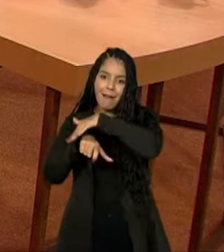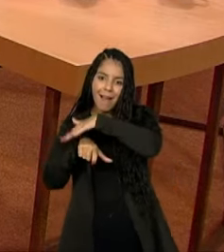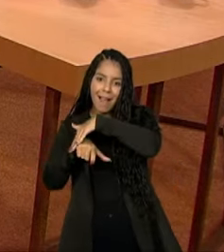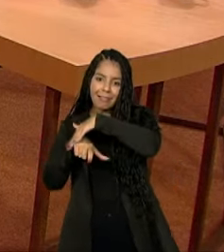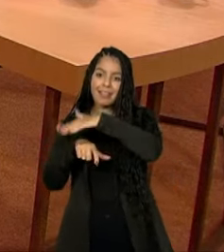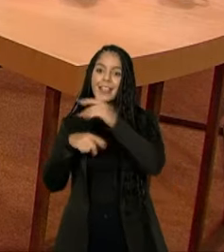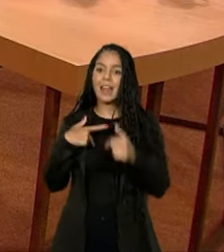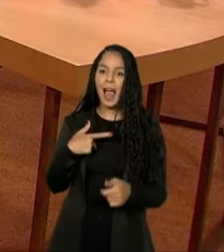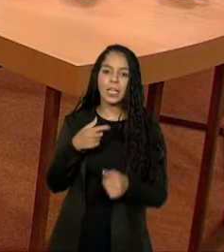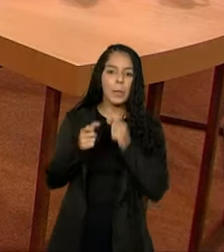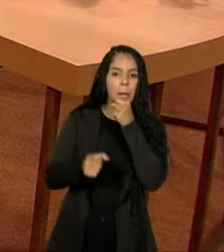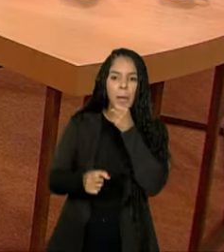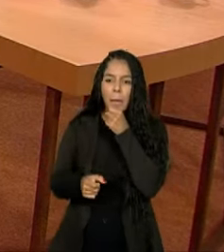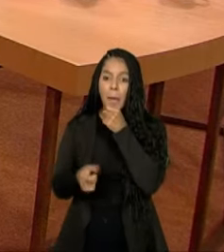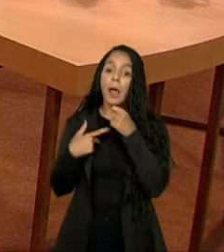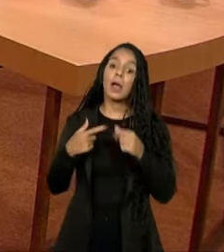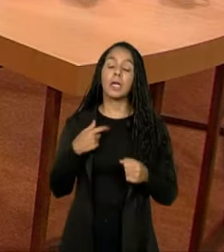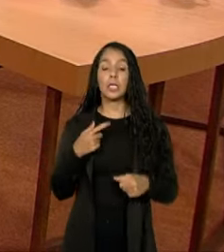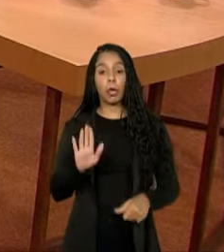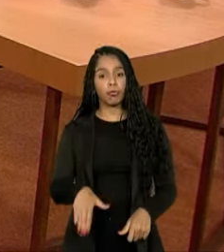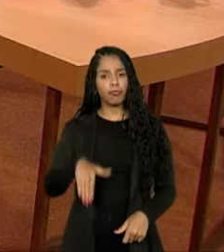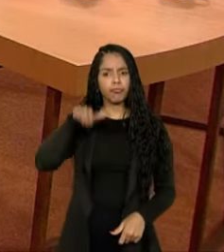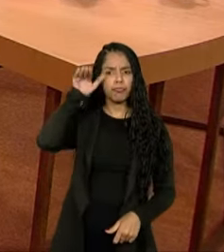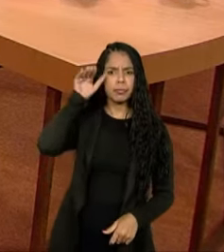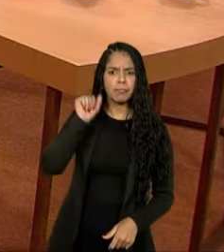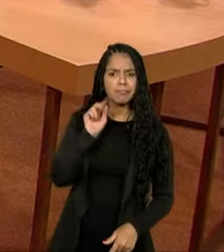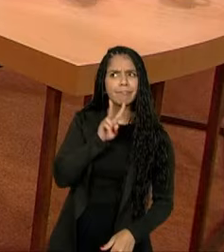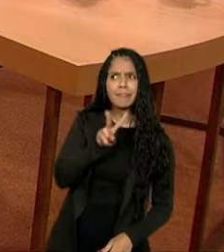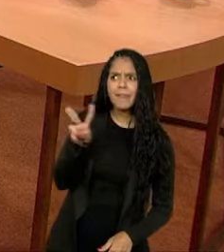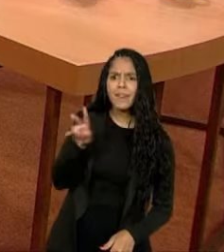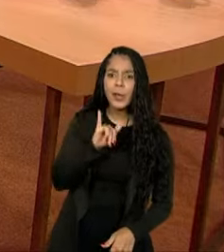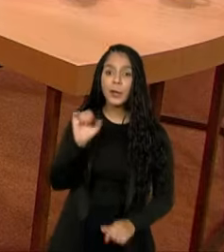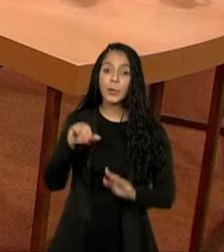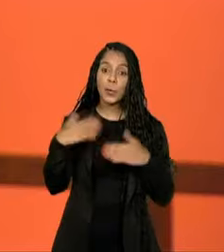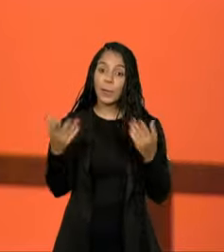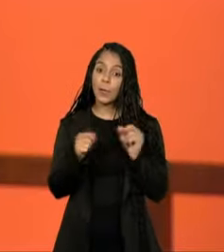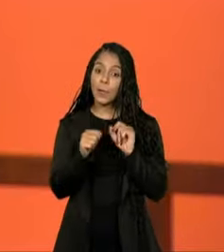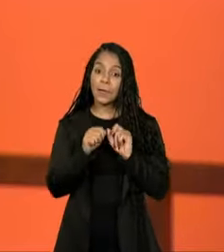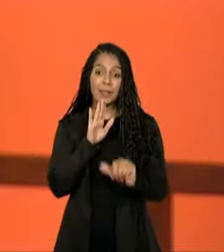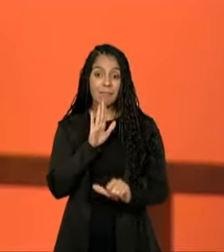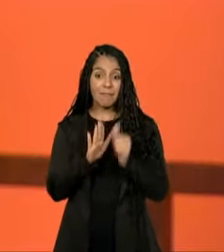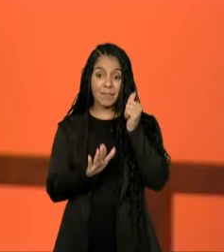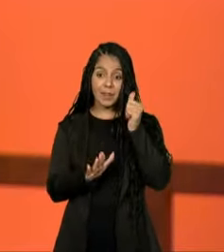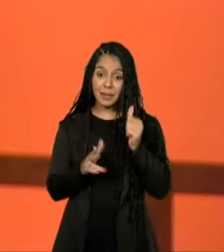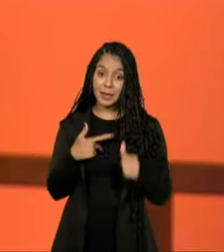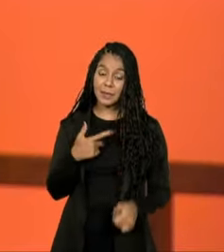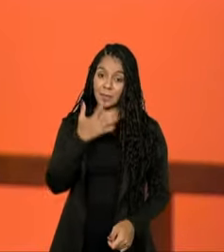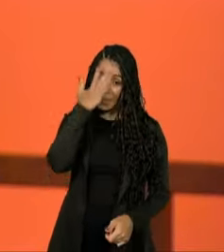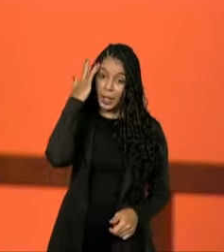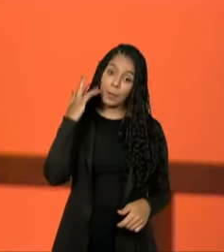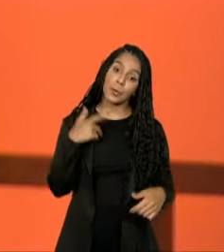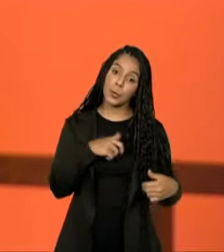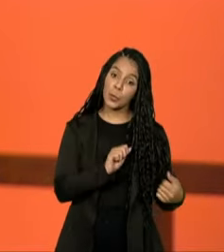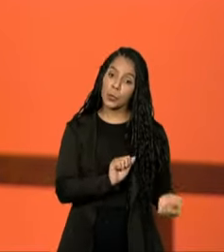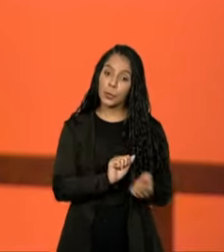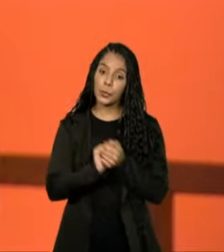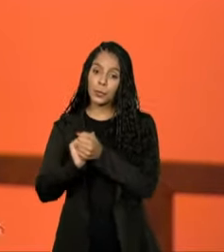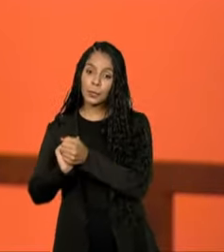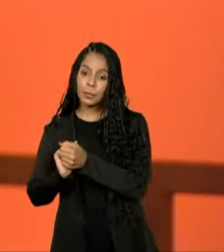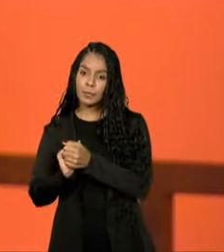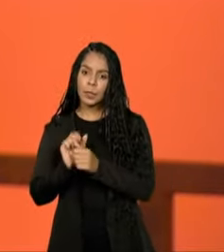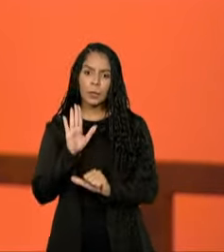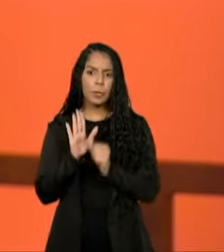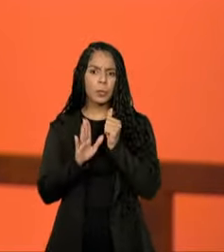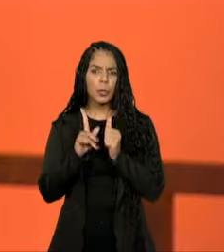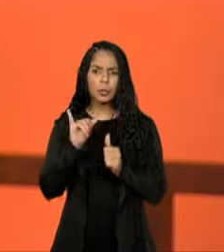cresci ouvindo muito isso, né? E quando eu fui fazer isso pela primeira vez, a pessoa que me levou, no